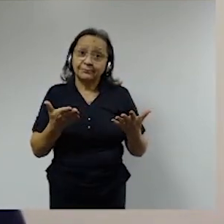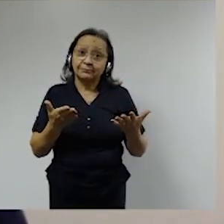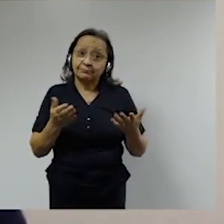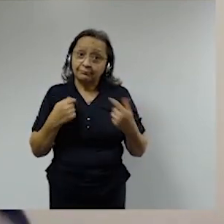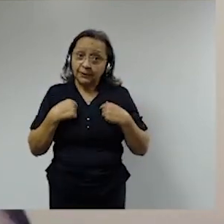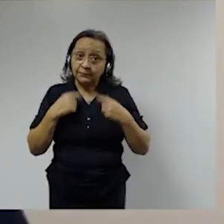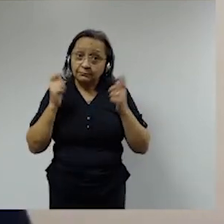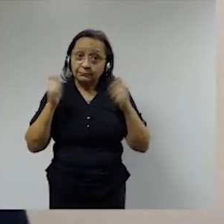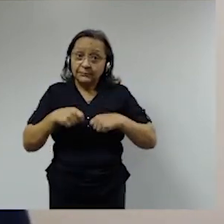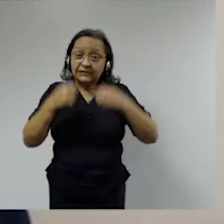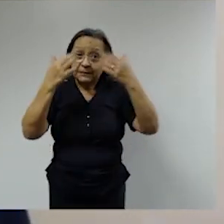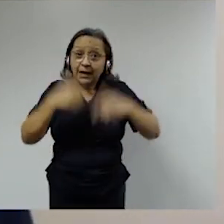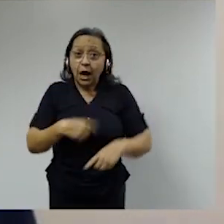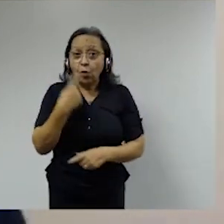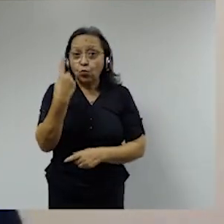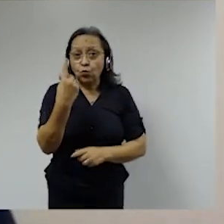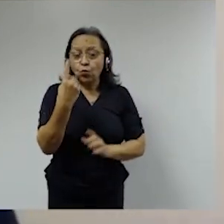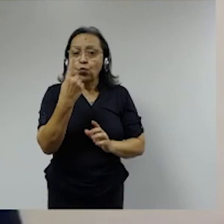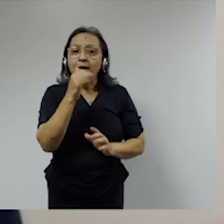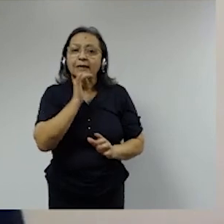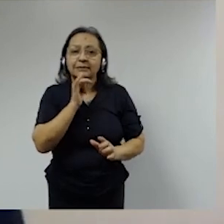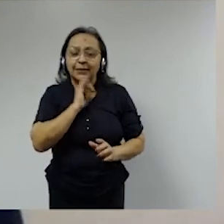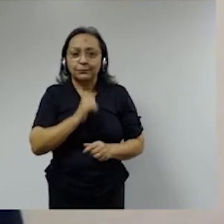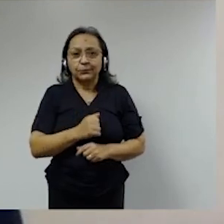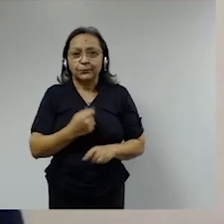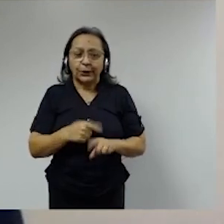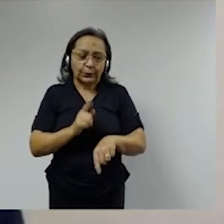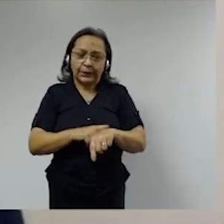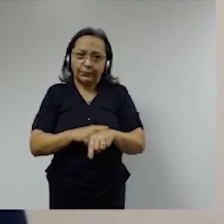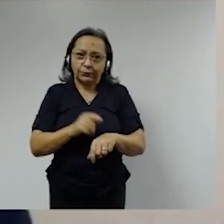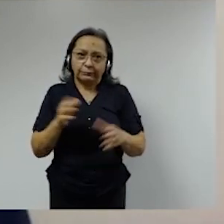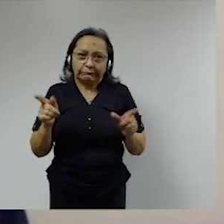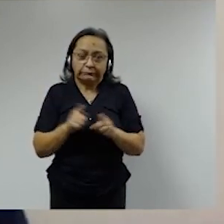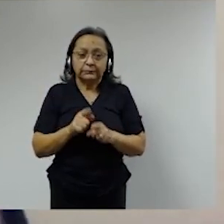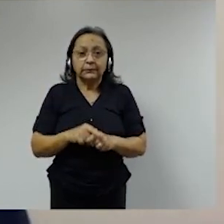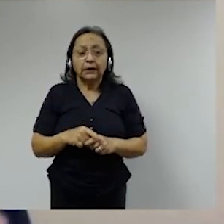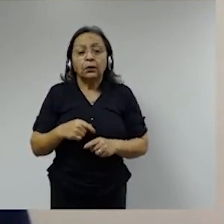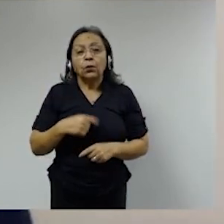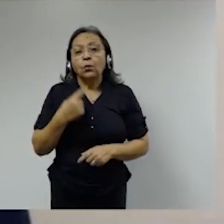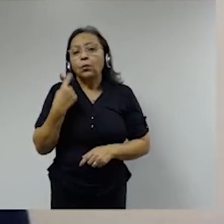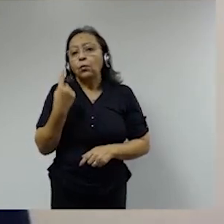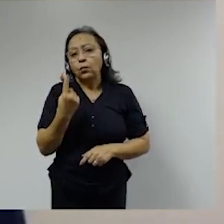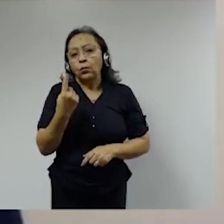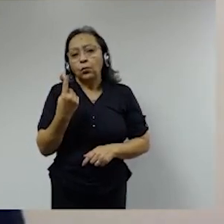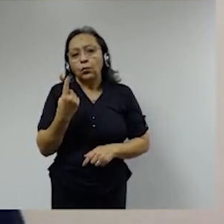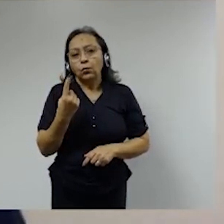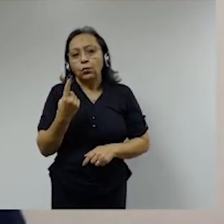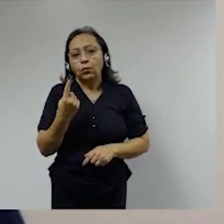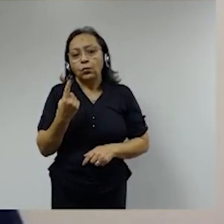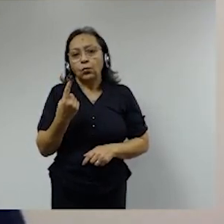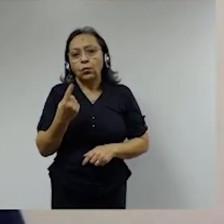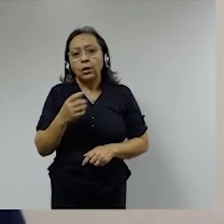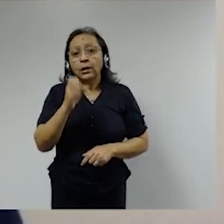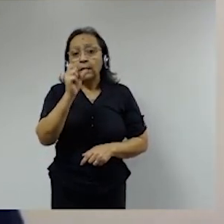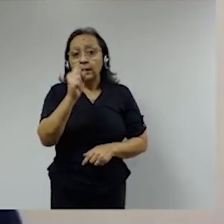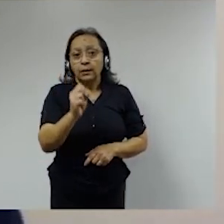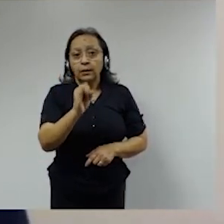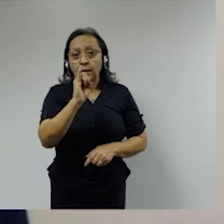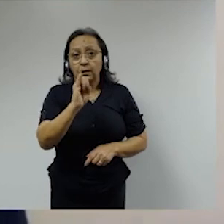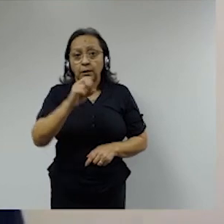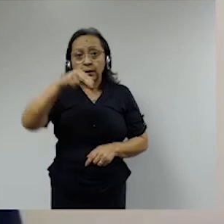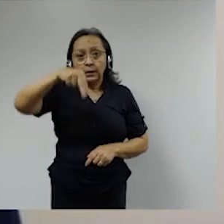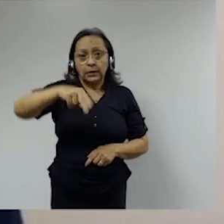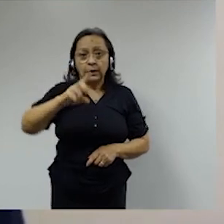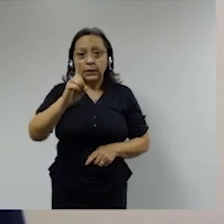tratar especificamente de um, dado o limite de tempos que nós dispomos. Trata-se da síndrome de